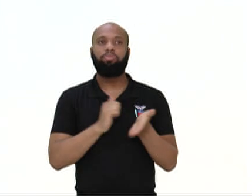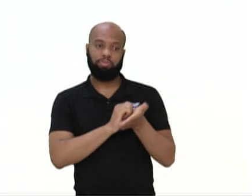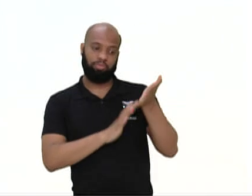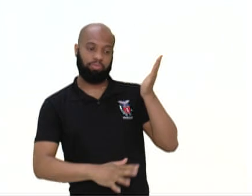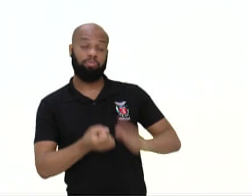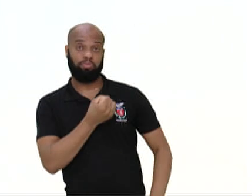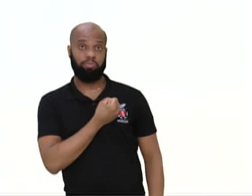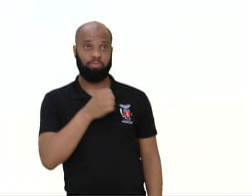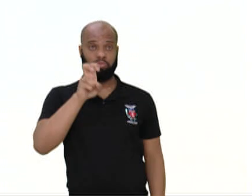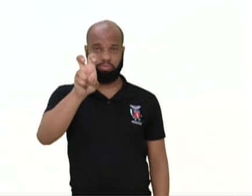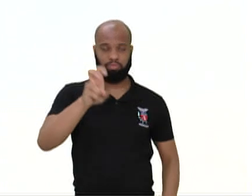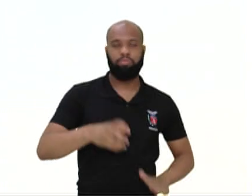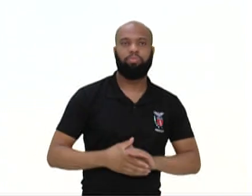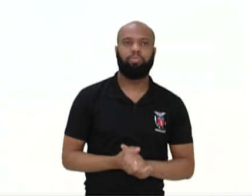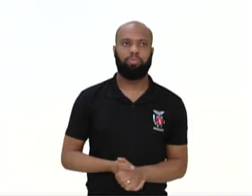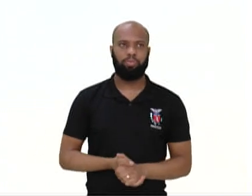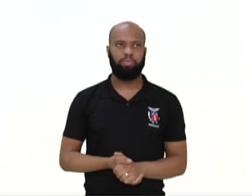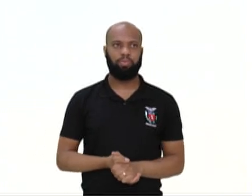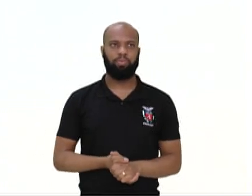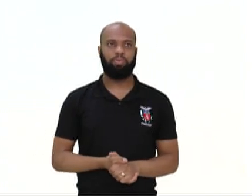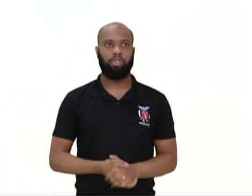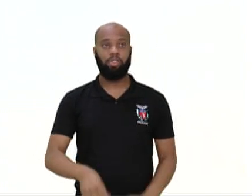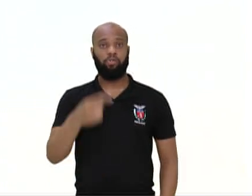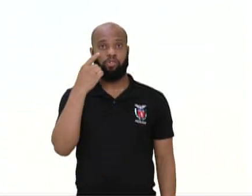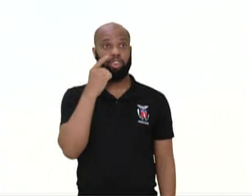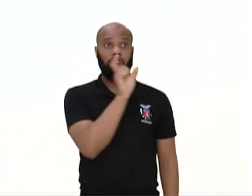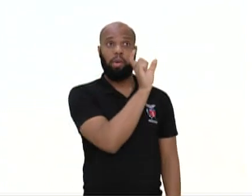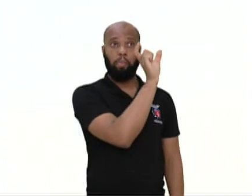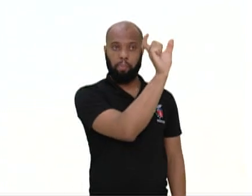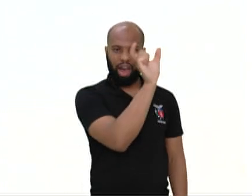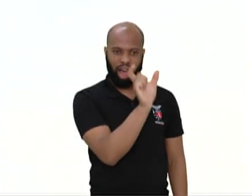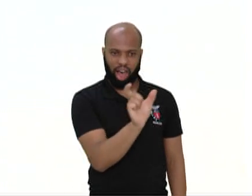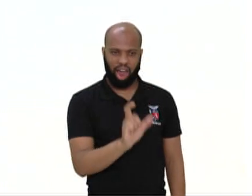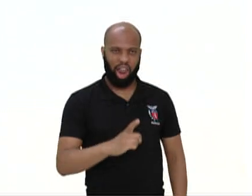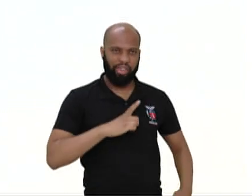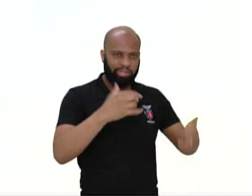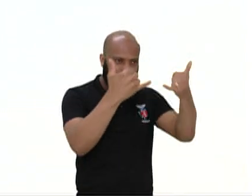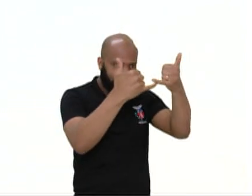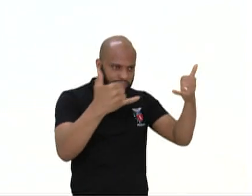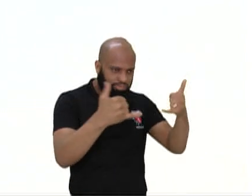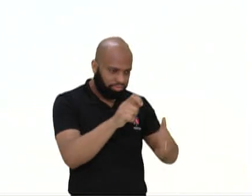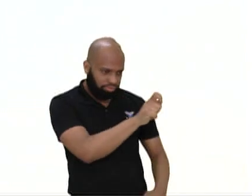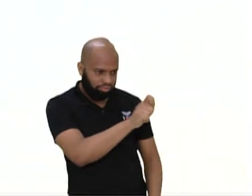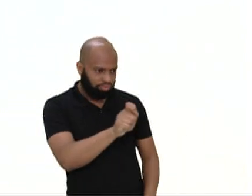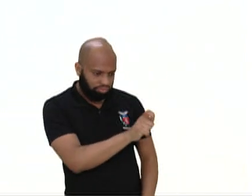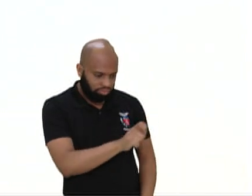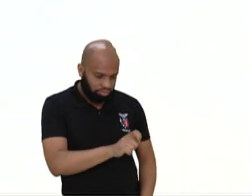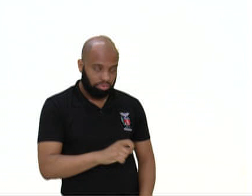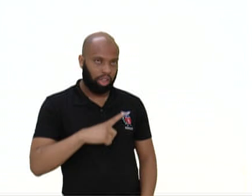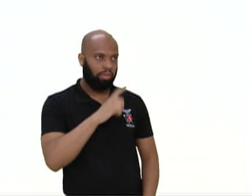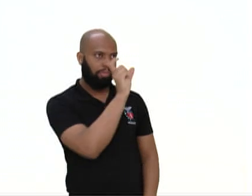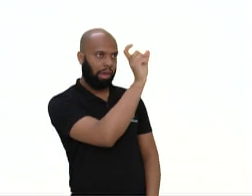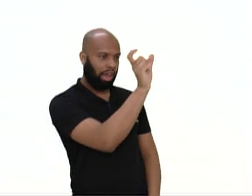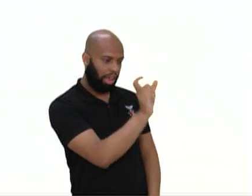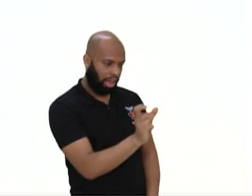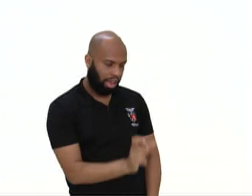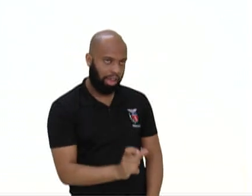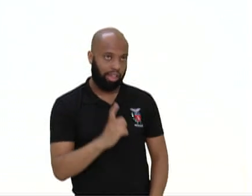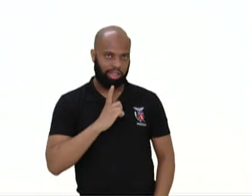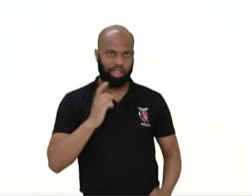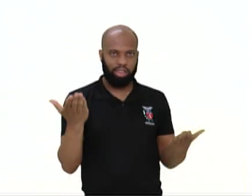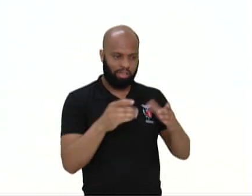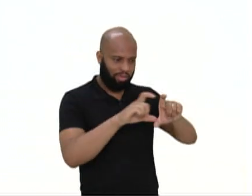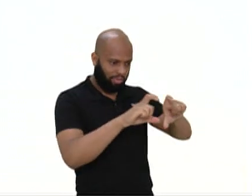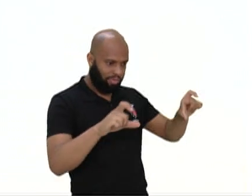Actividade 5. As palavras subrayadas, sublinhadas, en esta estrofa del